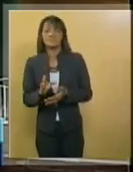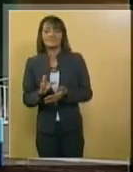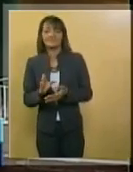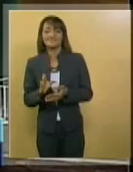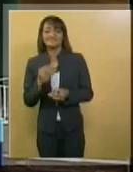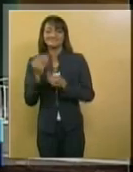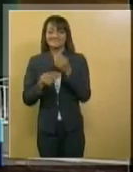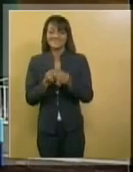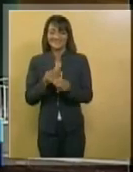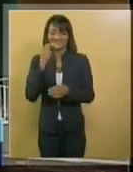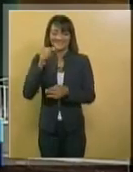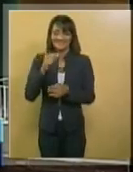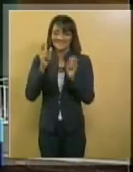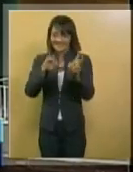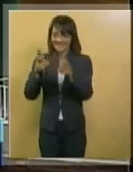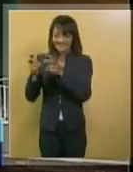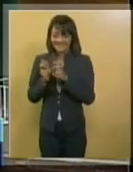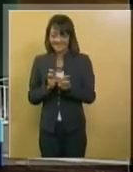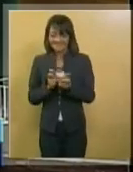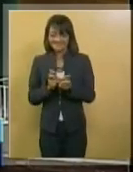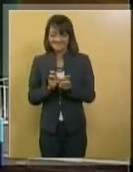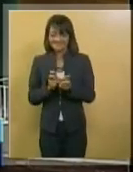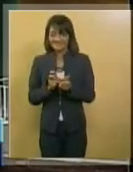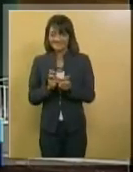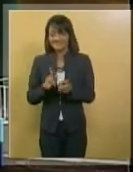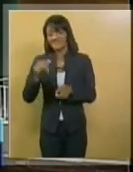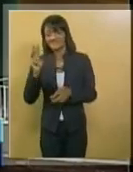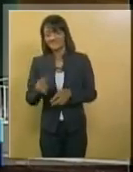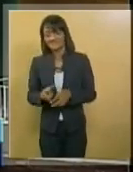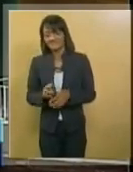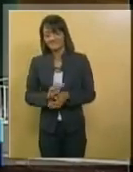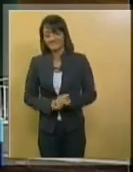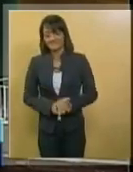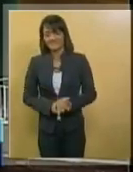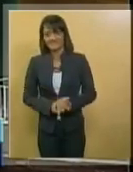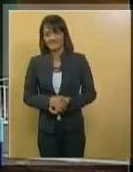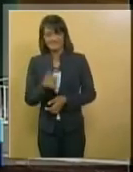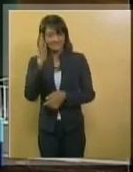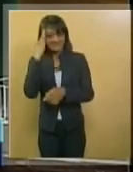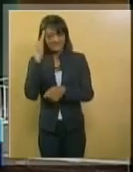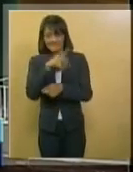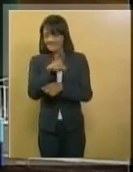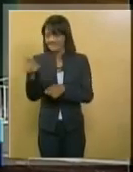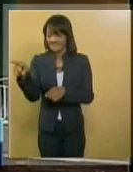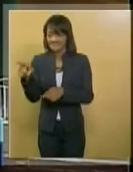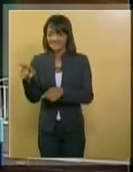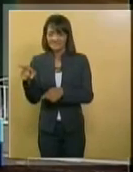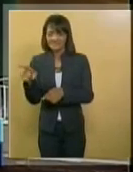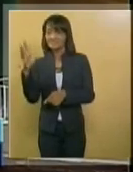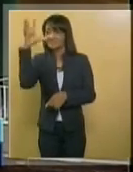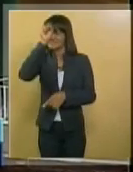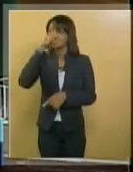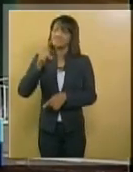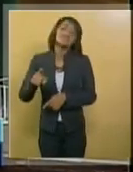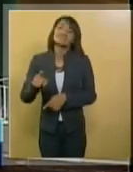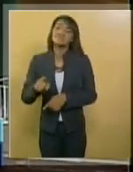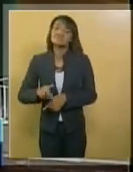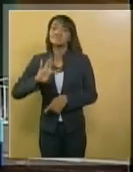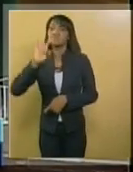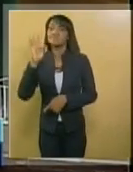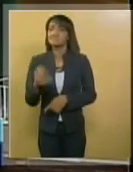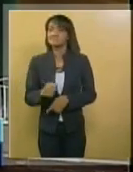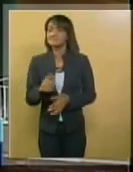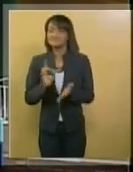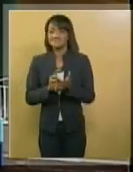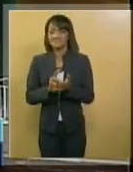Adão ao observar as espécies? Vou lhes refrescar a memória. Ele aprendeu que todas as espécies tinham uma